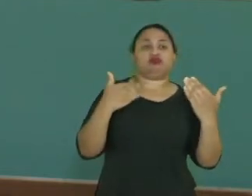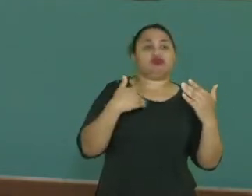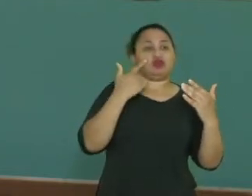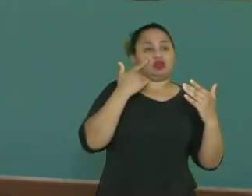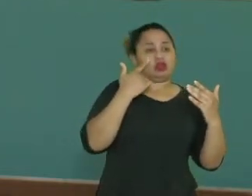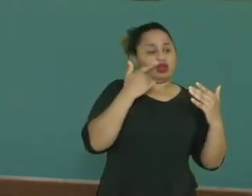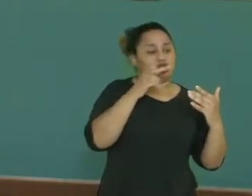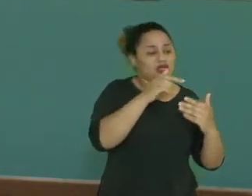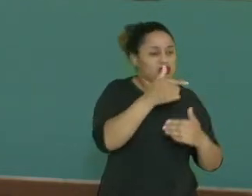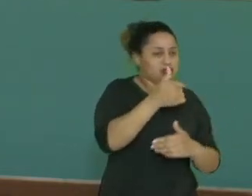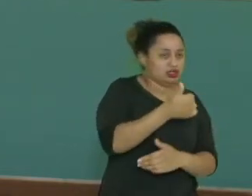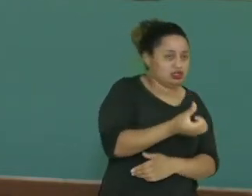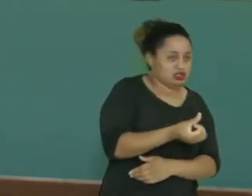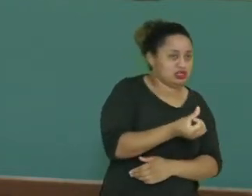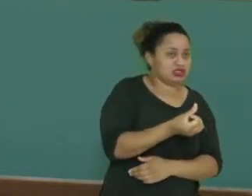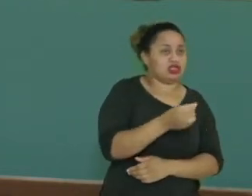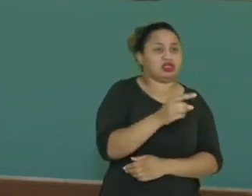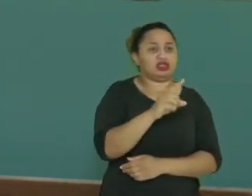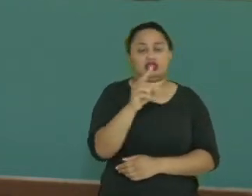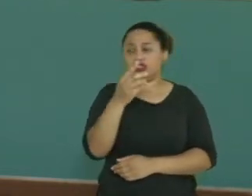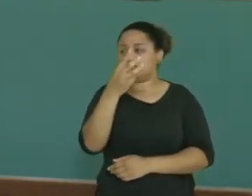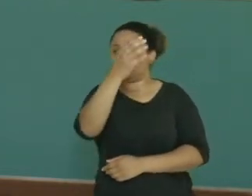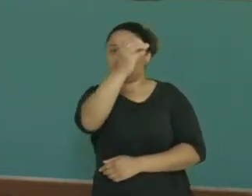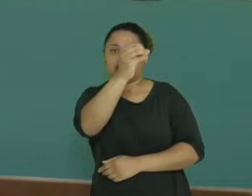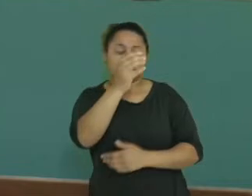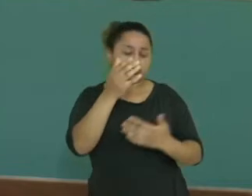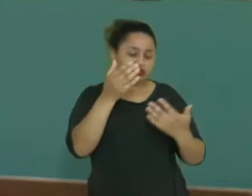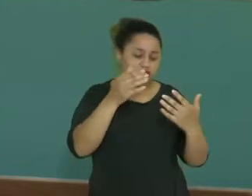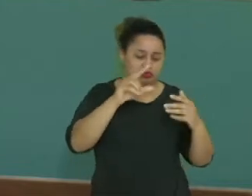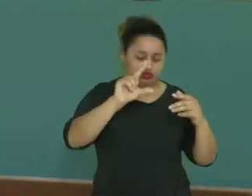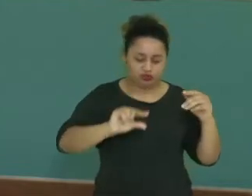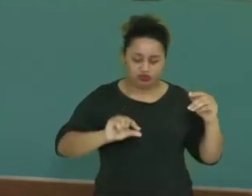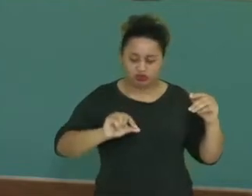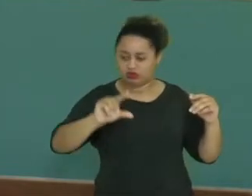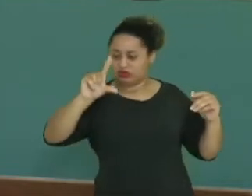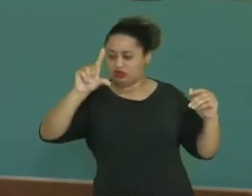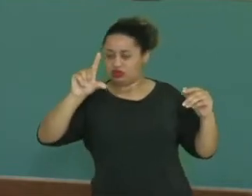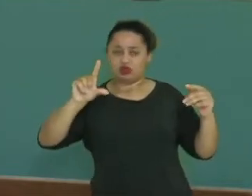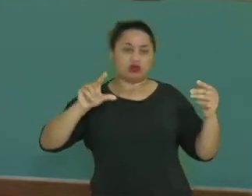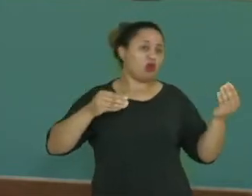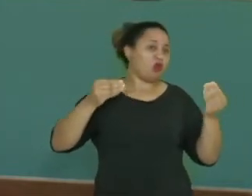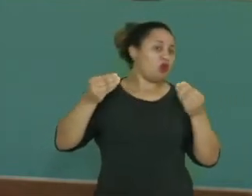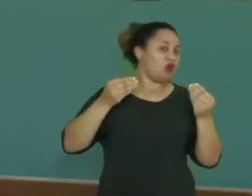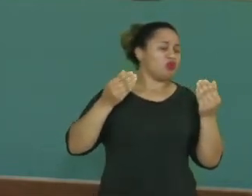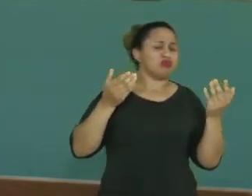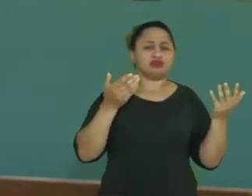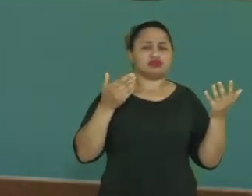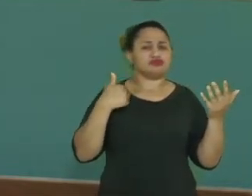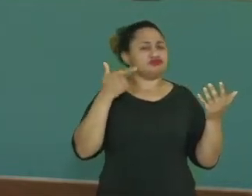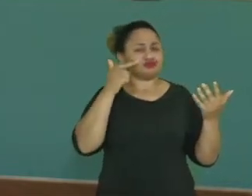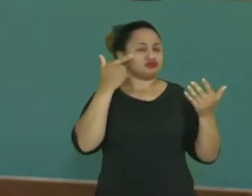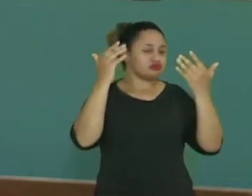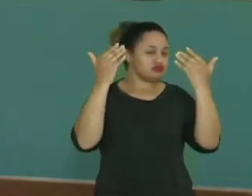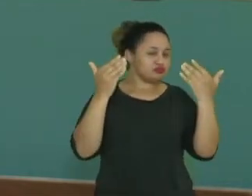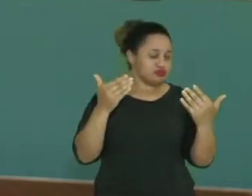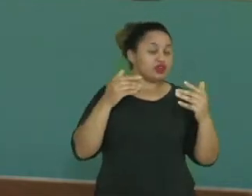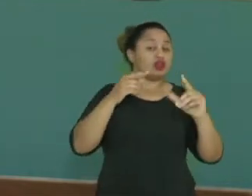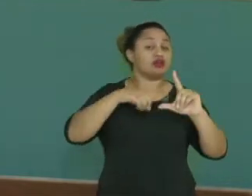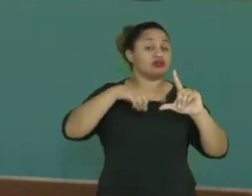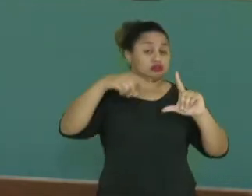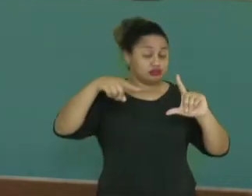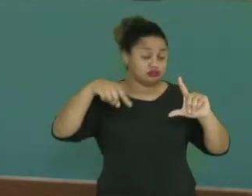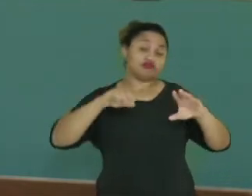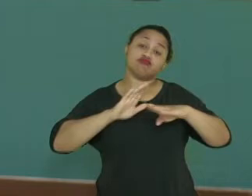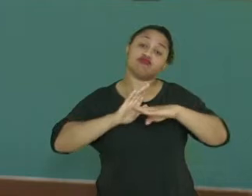tá 16, né? Mas aqui já estava 30, então será que está diminuindo? Não, mas ali foi lá e aumentou. Como que eu analiso? O gráfico serve para